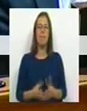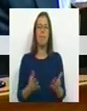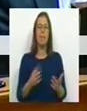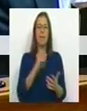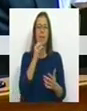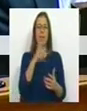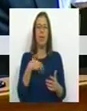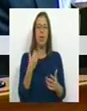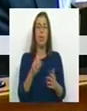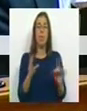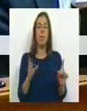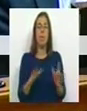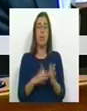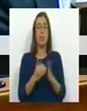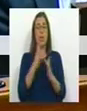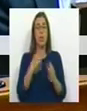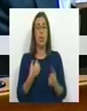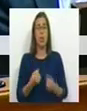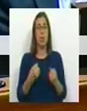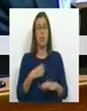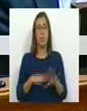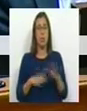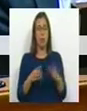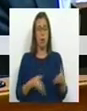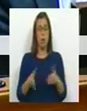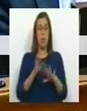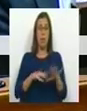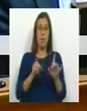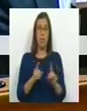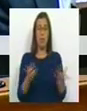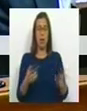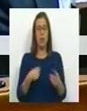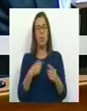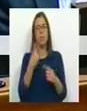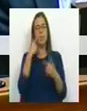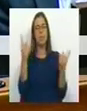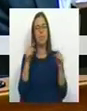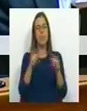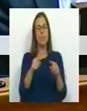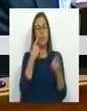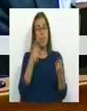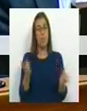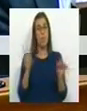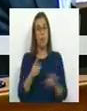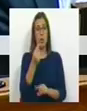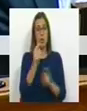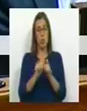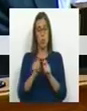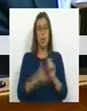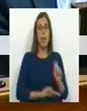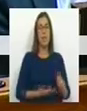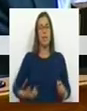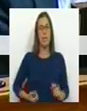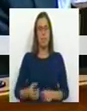se sempre sou humilde, não sei se sempre consigo, mas que faço o caminho por isso, vou trazer à coação de novo o subsídio de